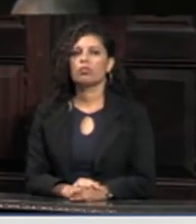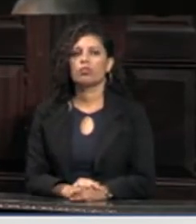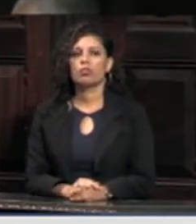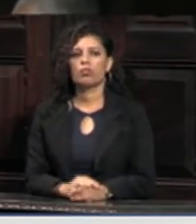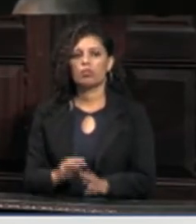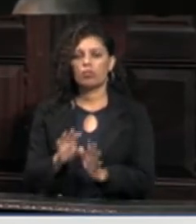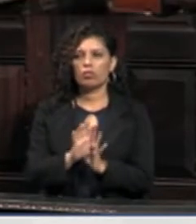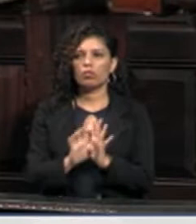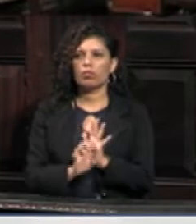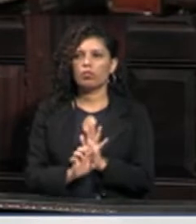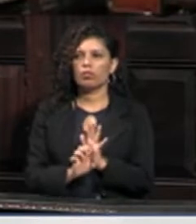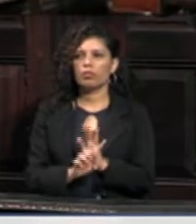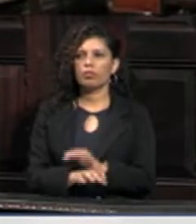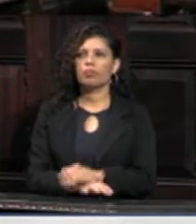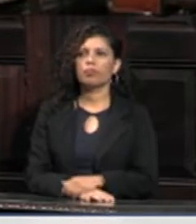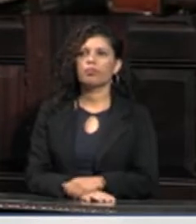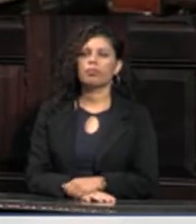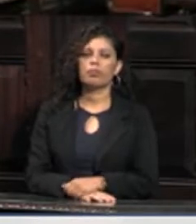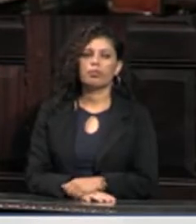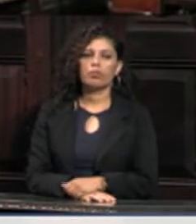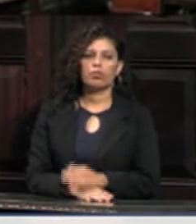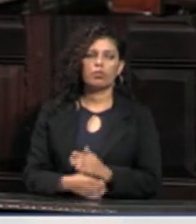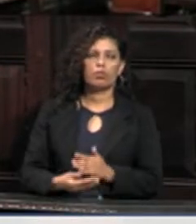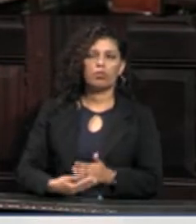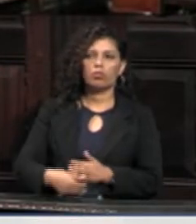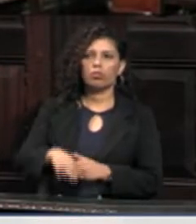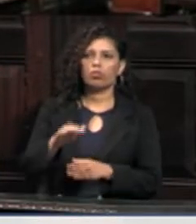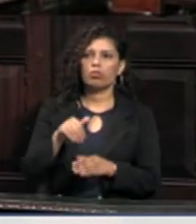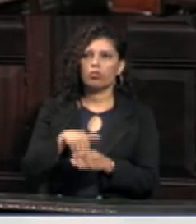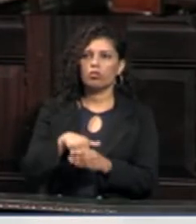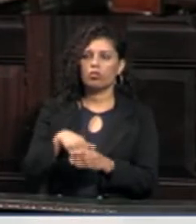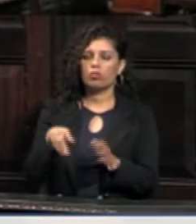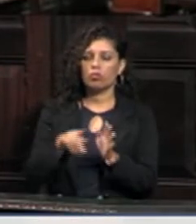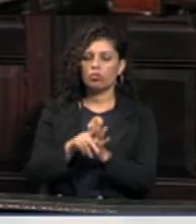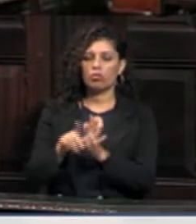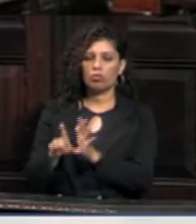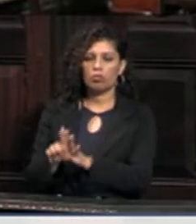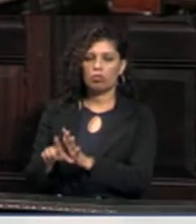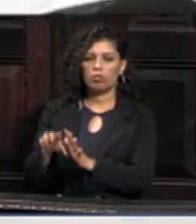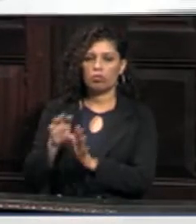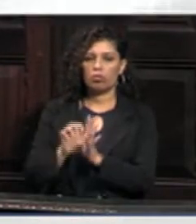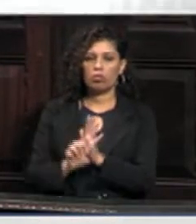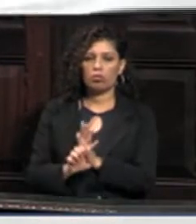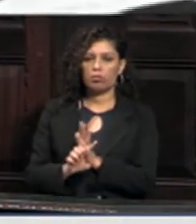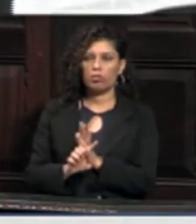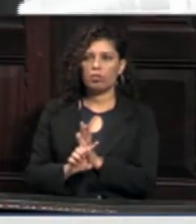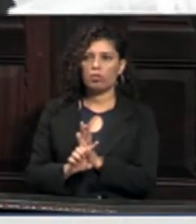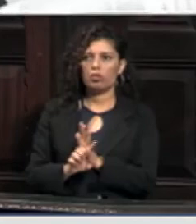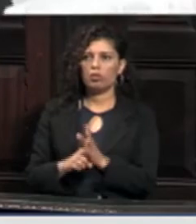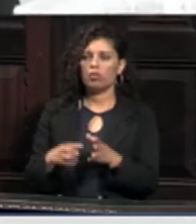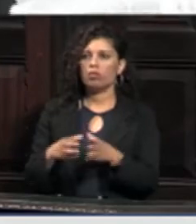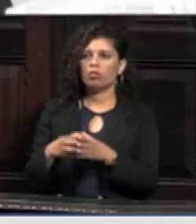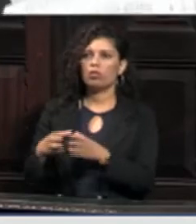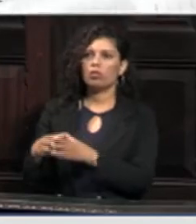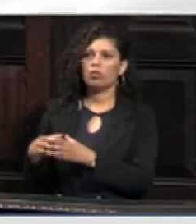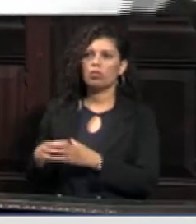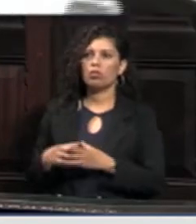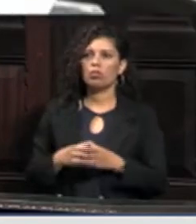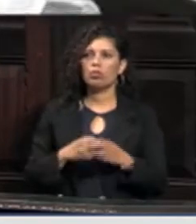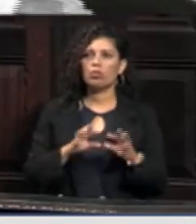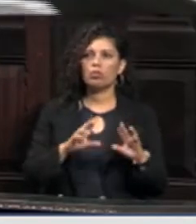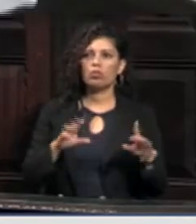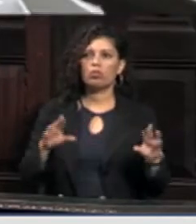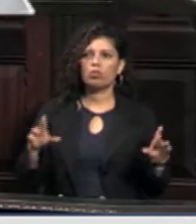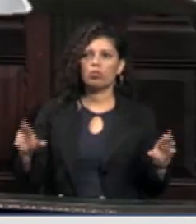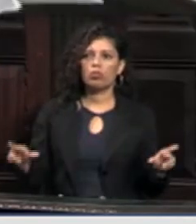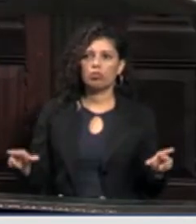da Comissão de Economia. Economia? Tá. Em votação, o projeto assim emendado. Não, peraí, tem que votar as emendas da Comissão de Economia, que são diferentes.